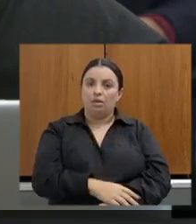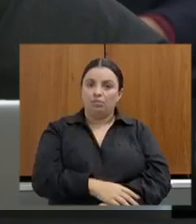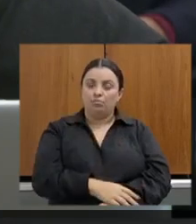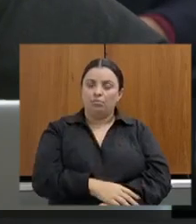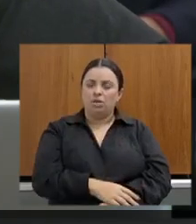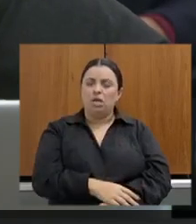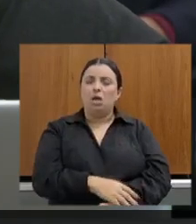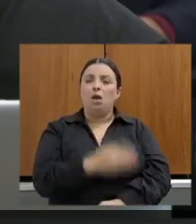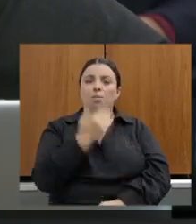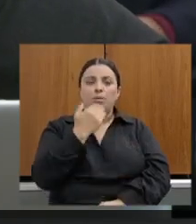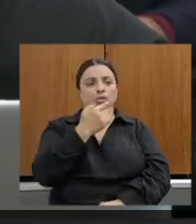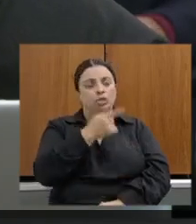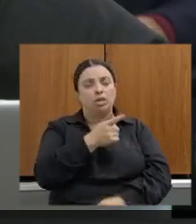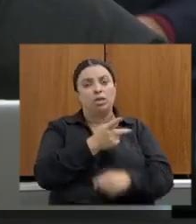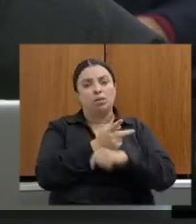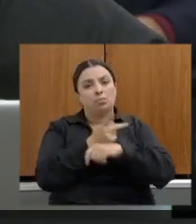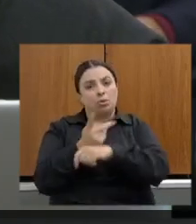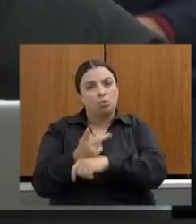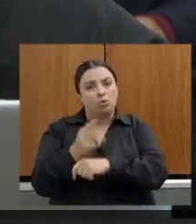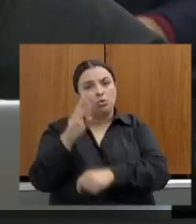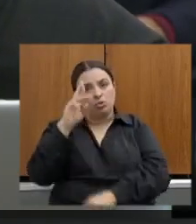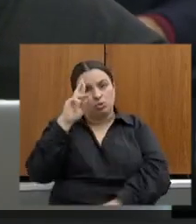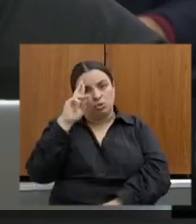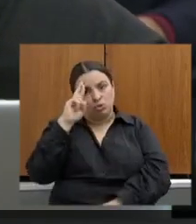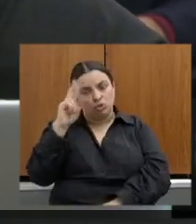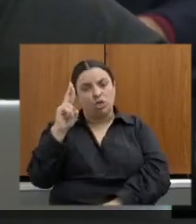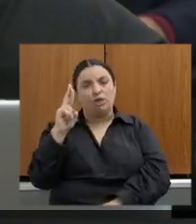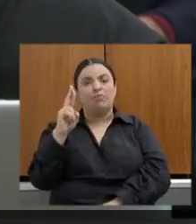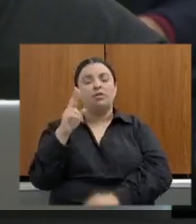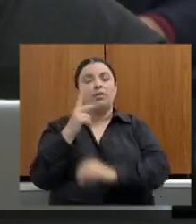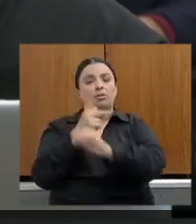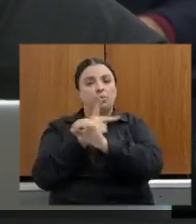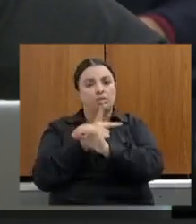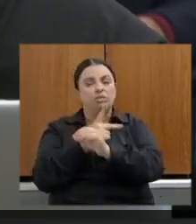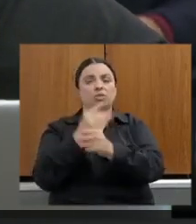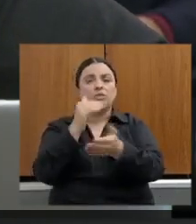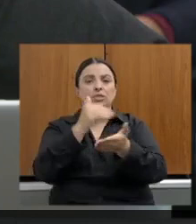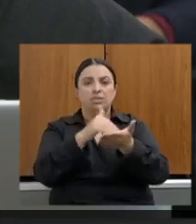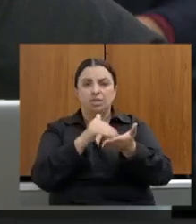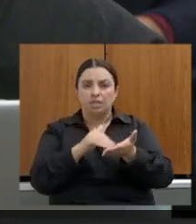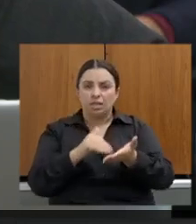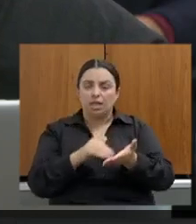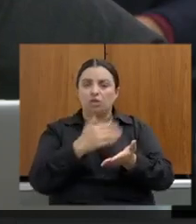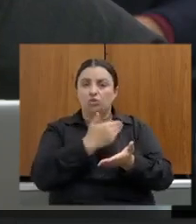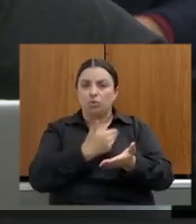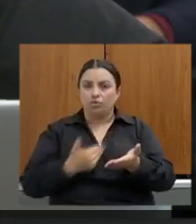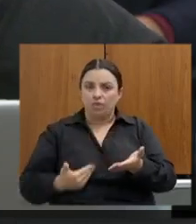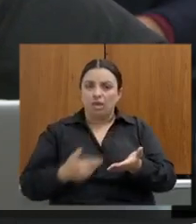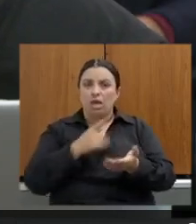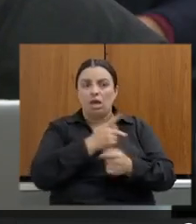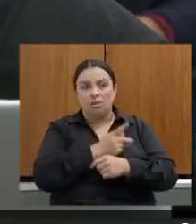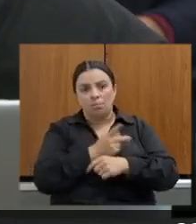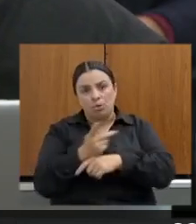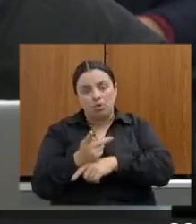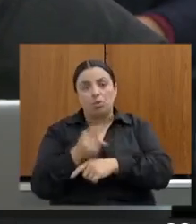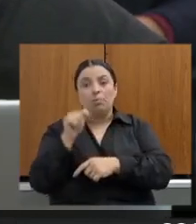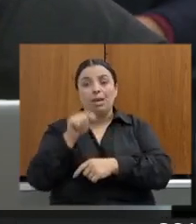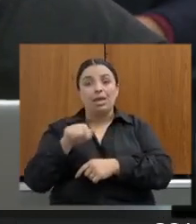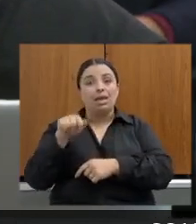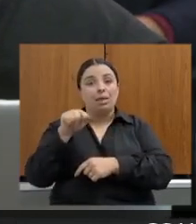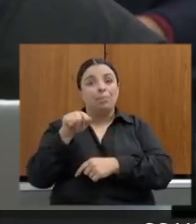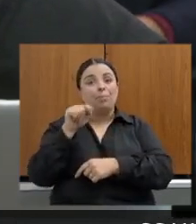o chefe da Polícia Civil o secretário de governo para buscar o entendimento para que essa questão seja